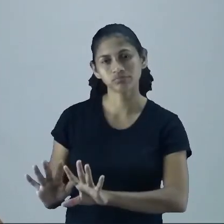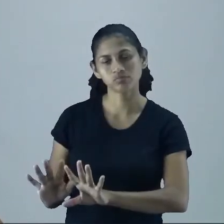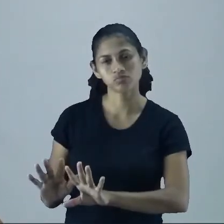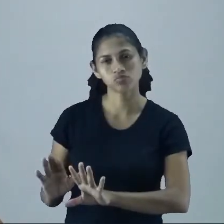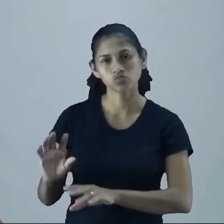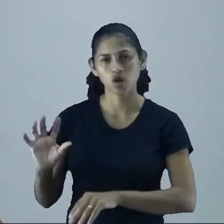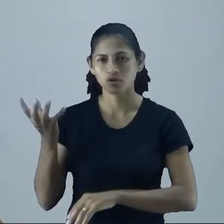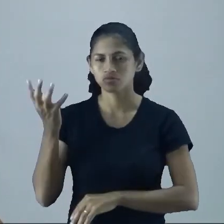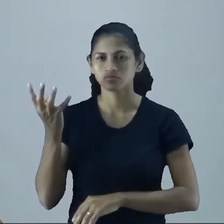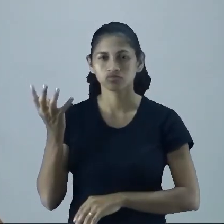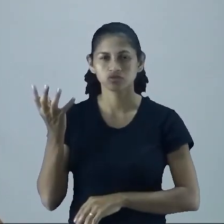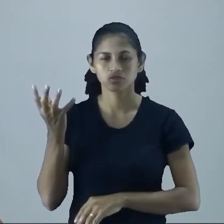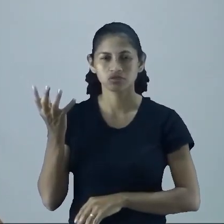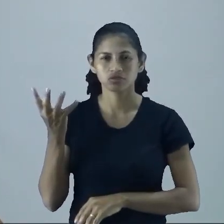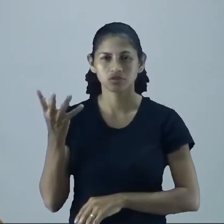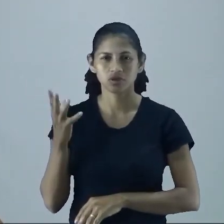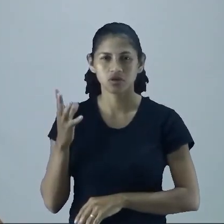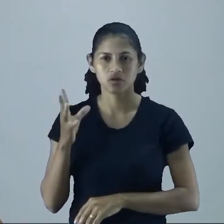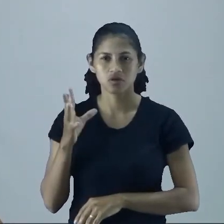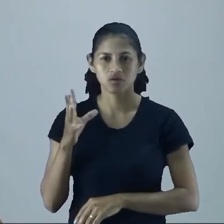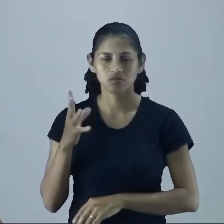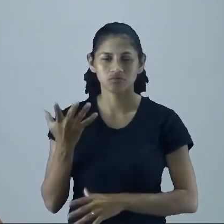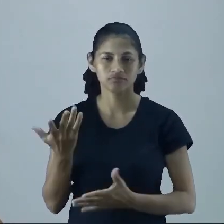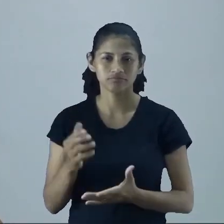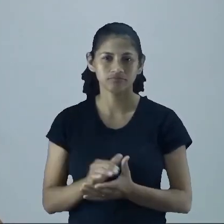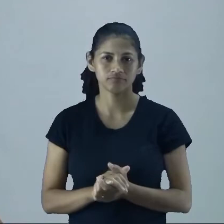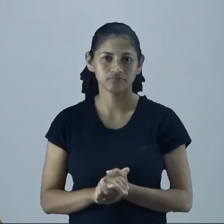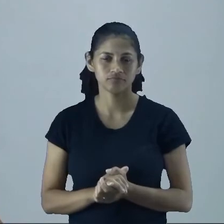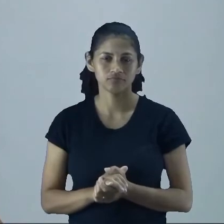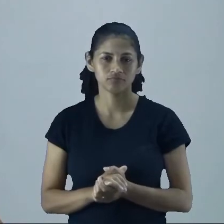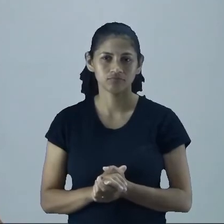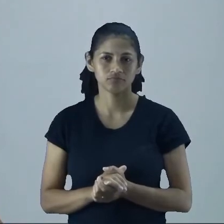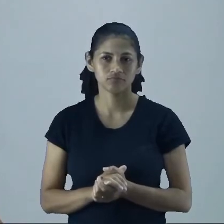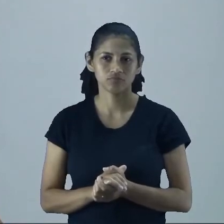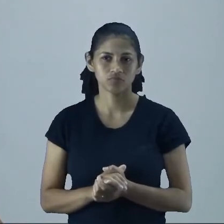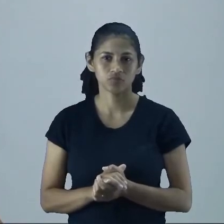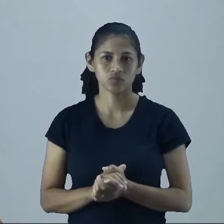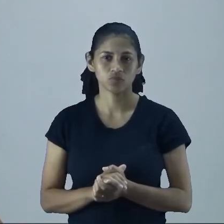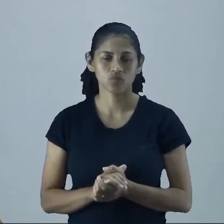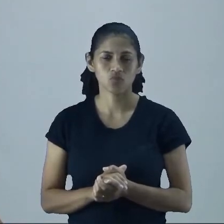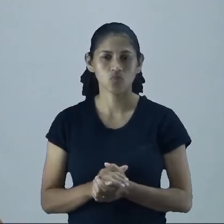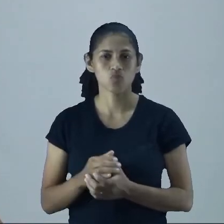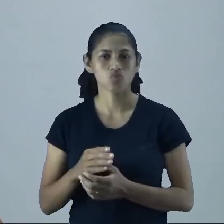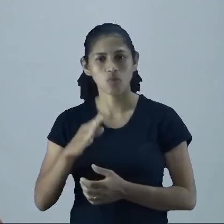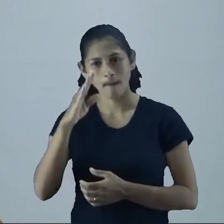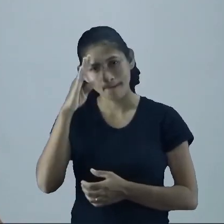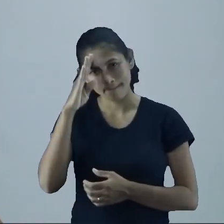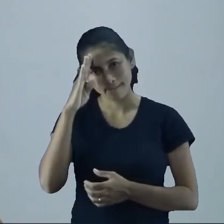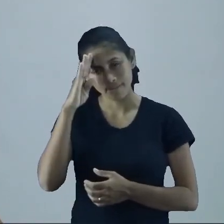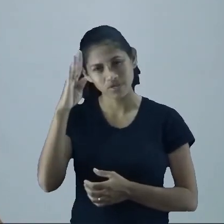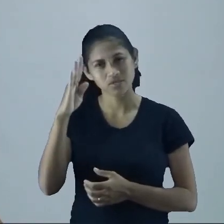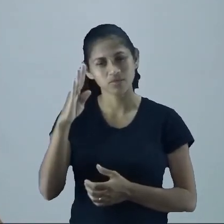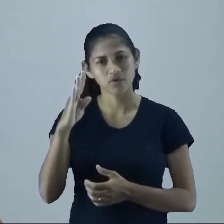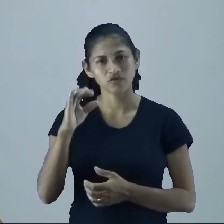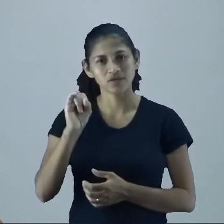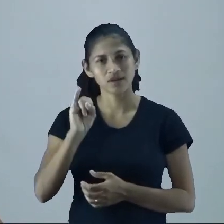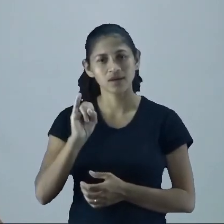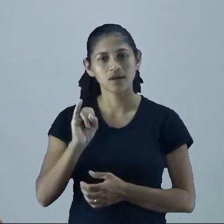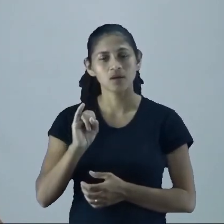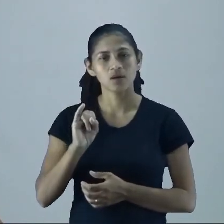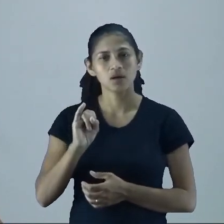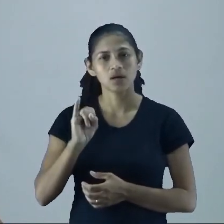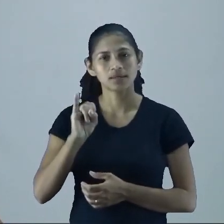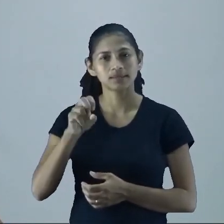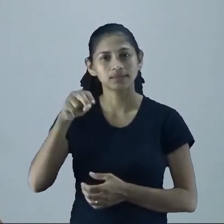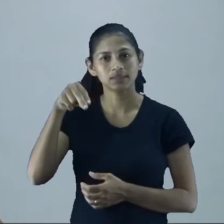por acaso, né? Um dos dois fatores muito importantes foi a industrialização, que as pessoas viam